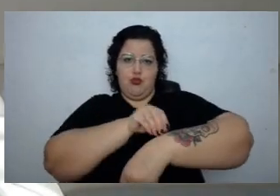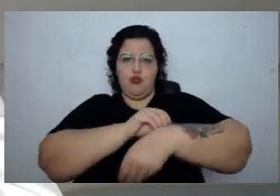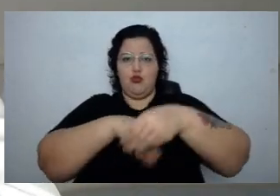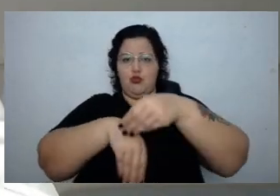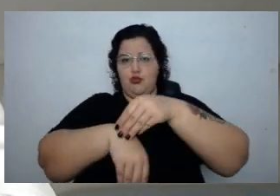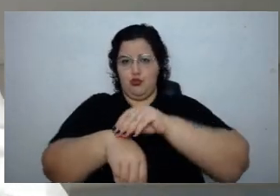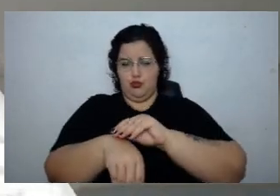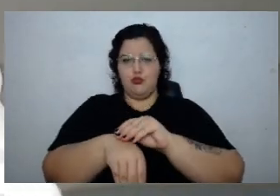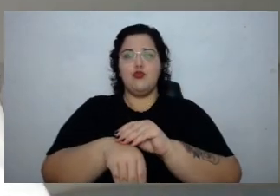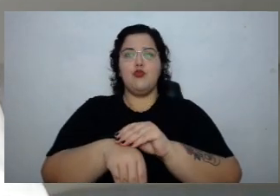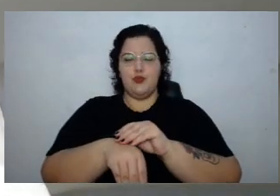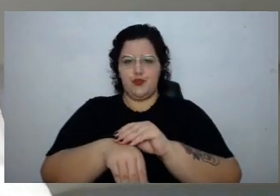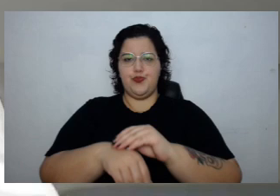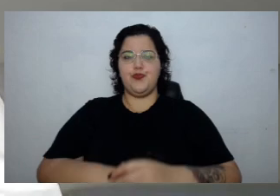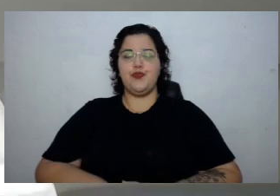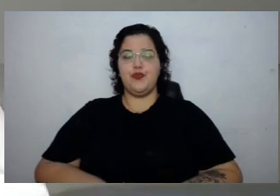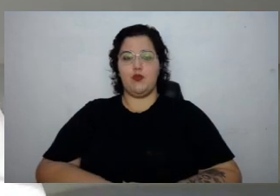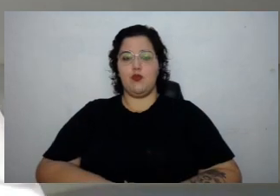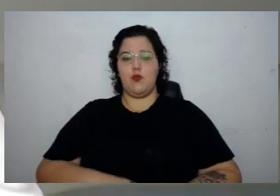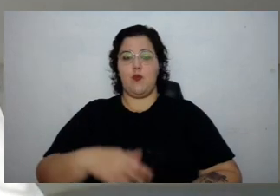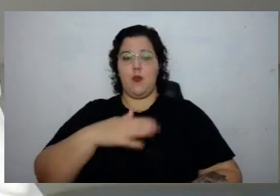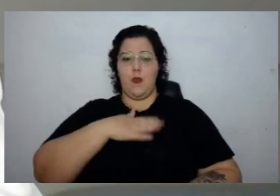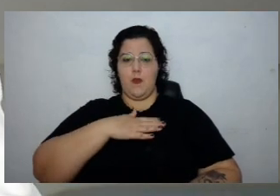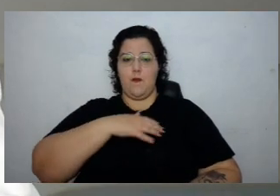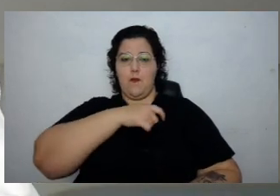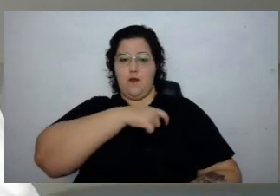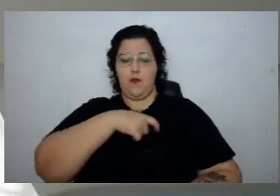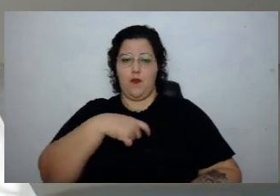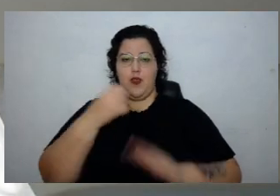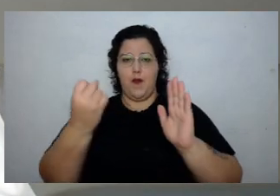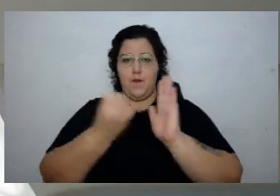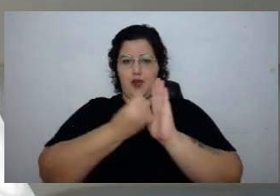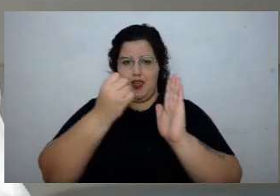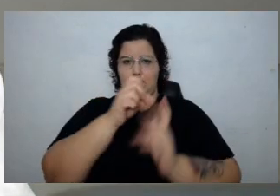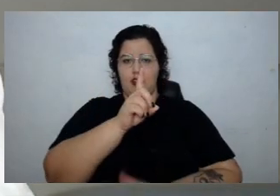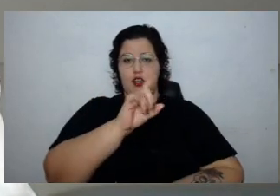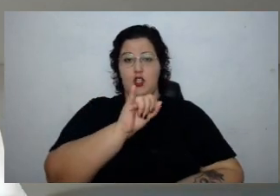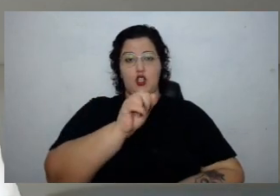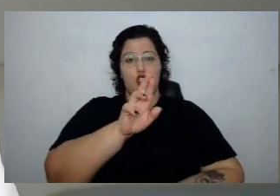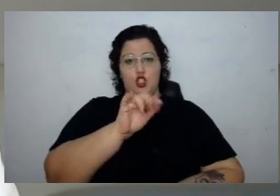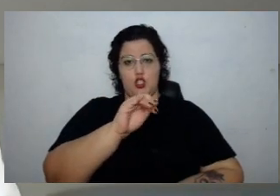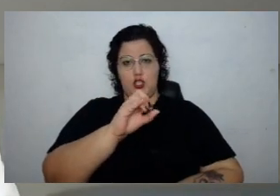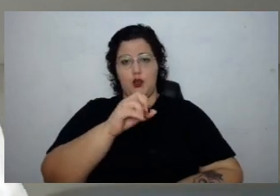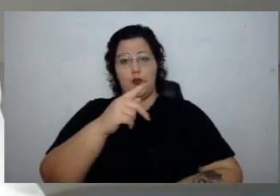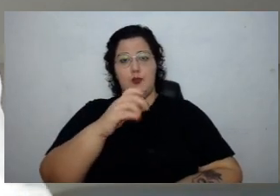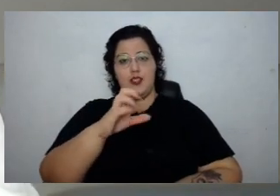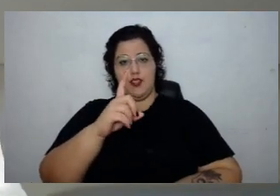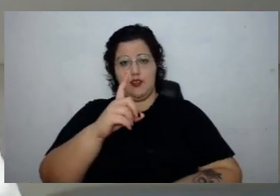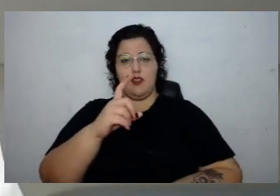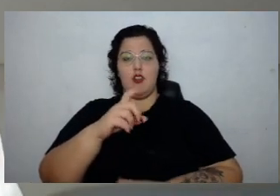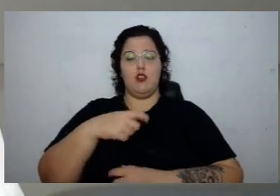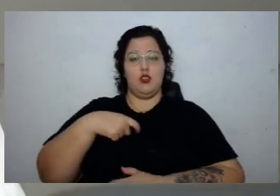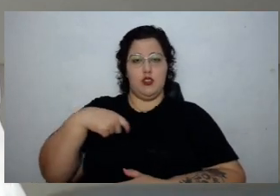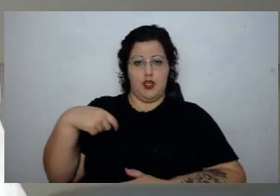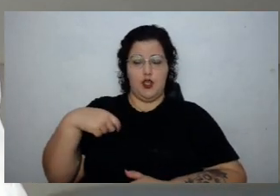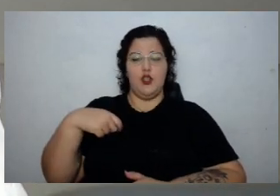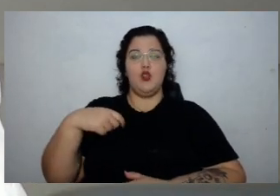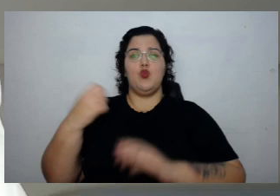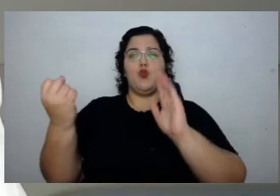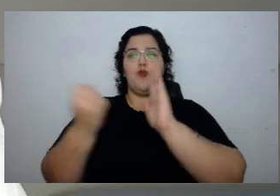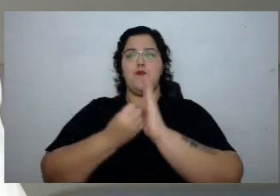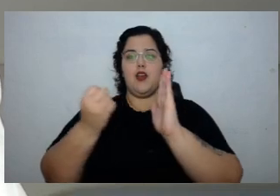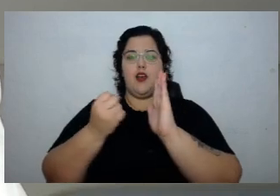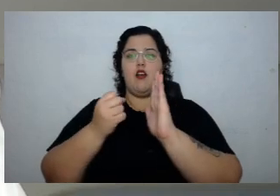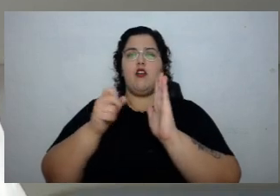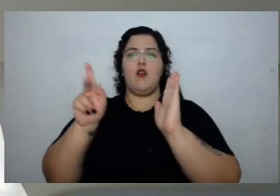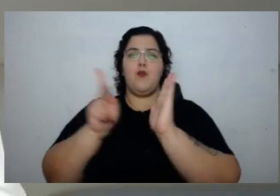altura do punho, no meu peito do lado direito, a logomarca Diário PCD Informações e Notícias, e do meu lado esquerdo o